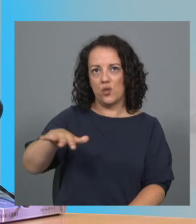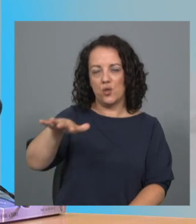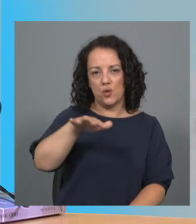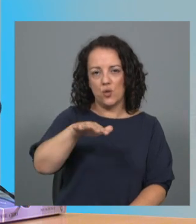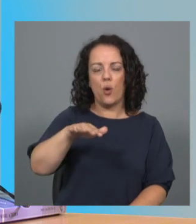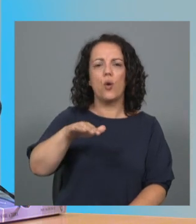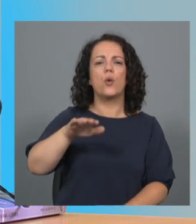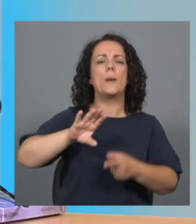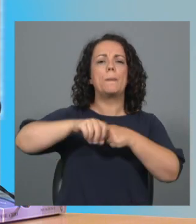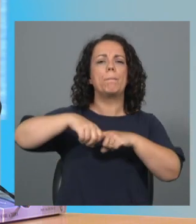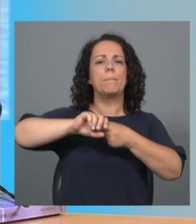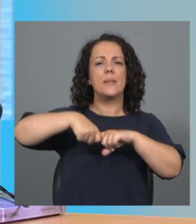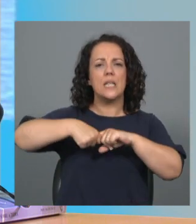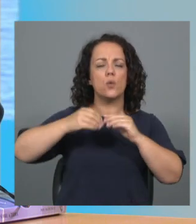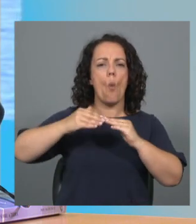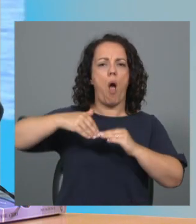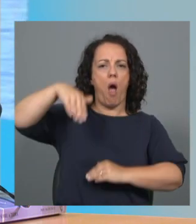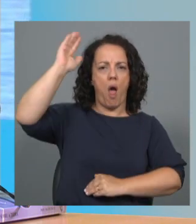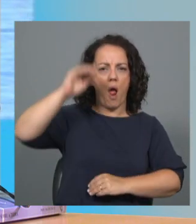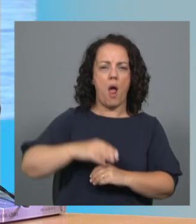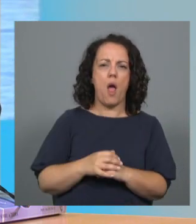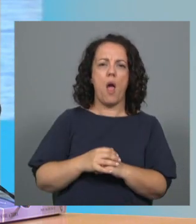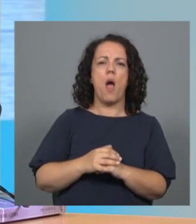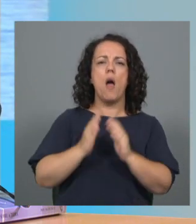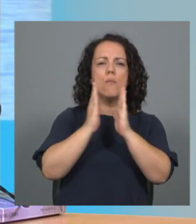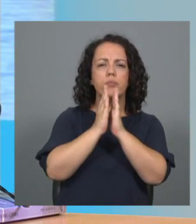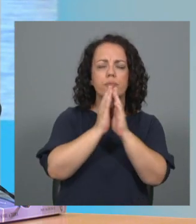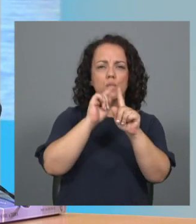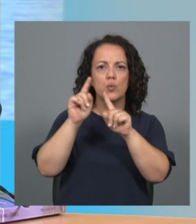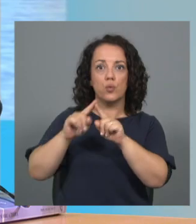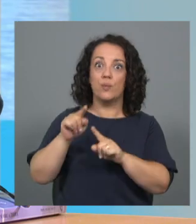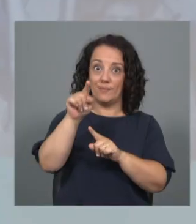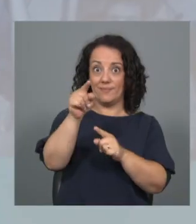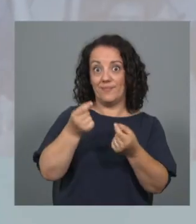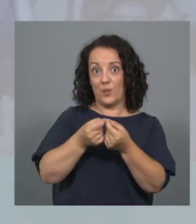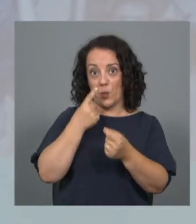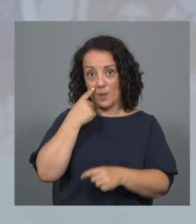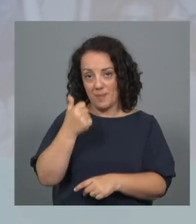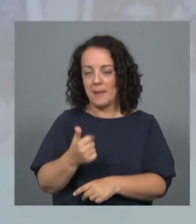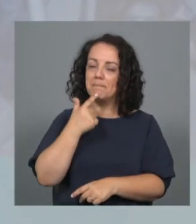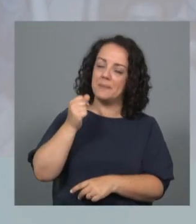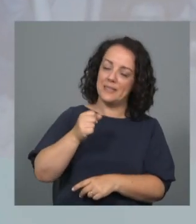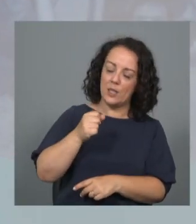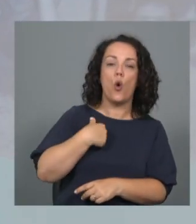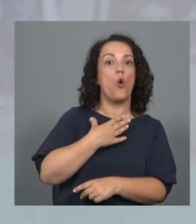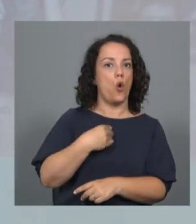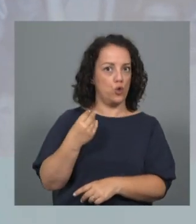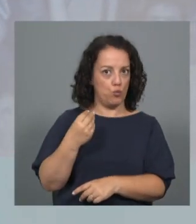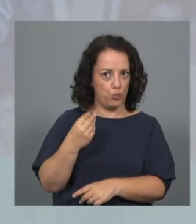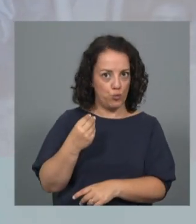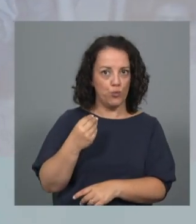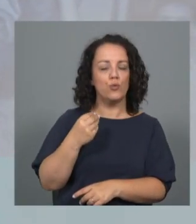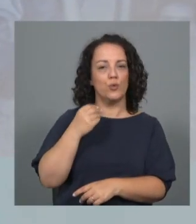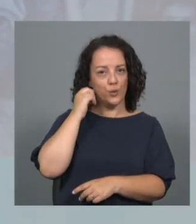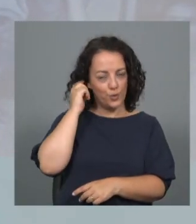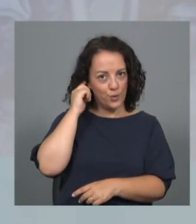Minho. Uma zona cheia de santuários bonitos. Uma zona também que lhe é próxima. Uma zona que é muito próxima e que eu gosto muito de levar. É natural